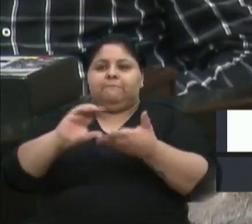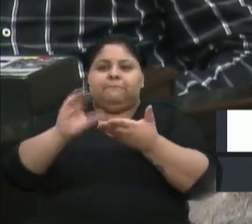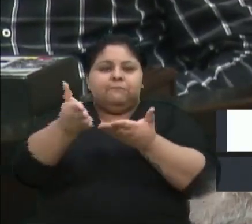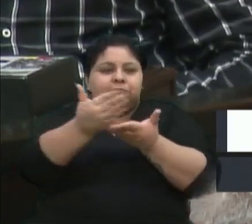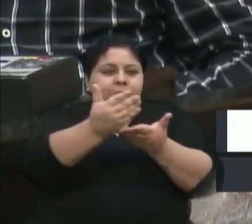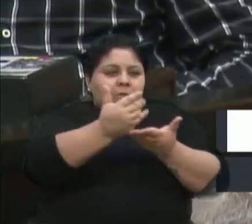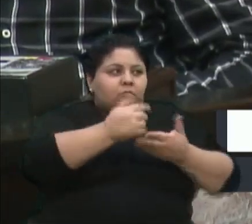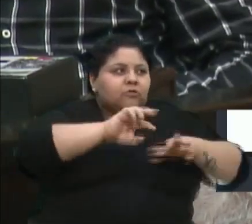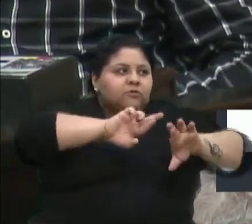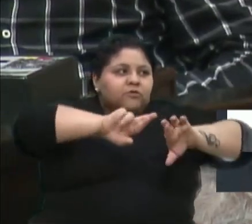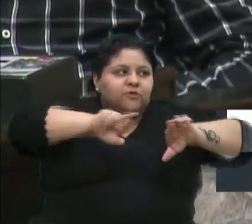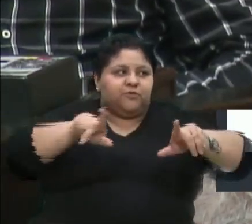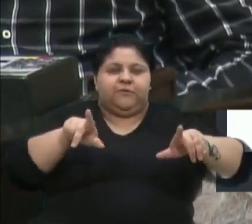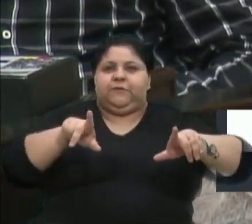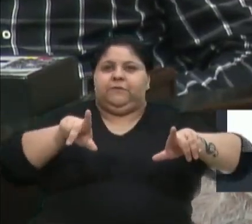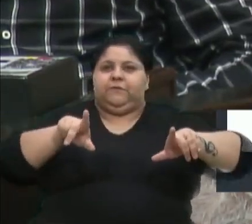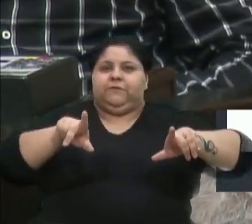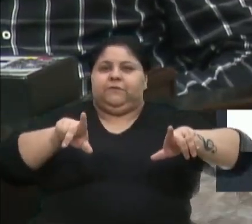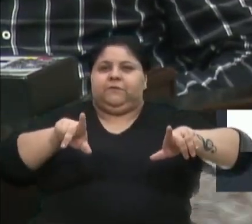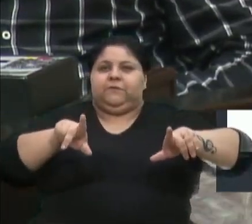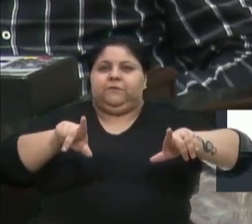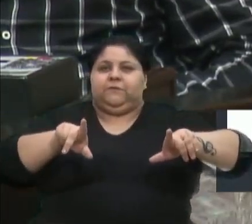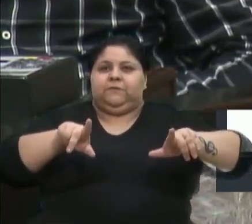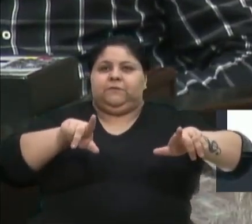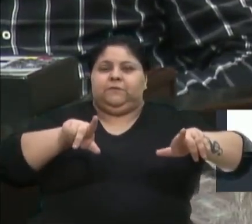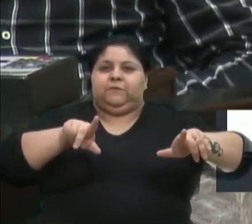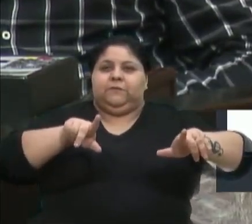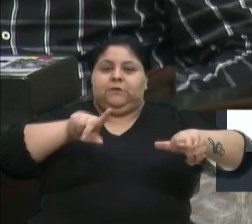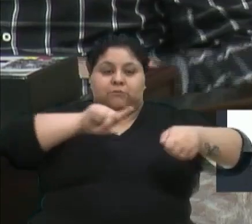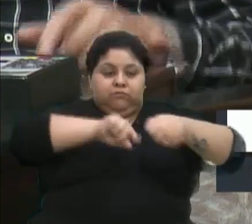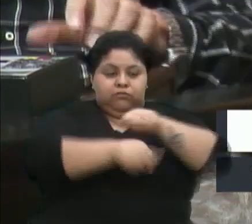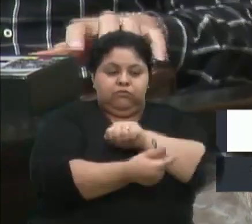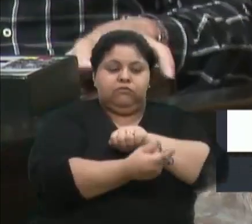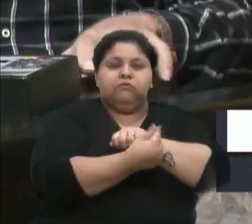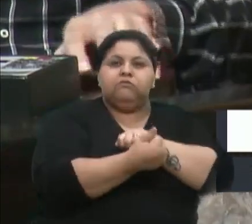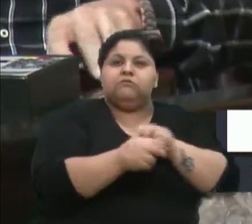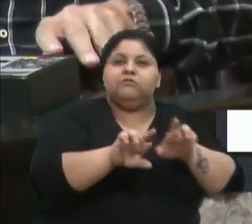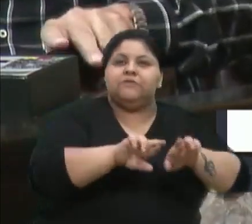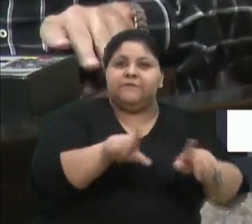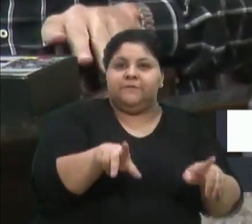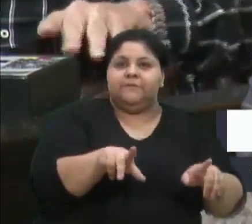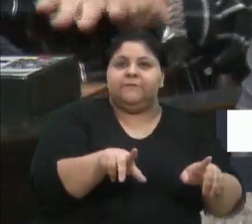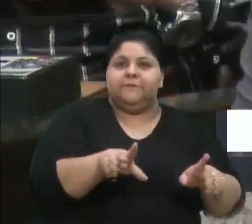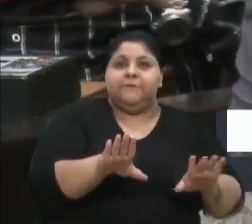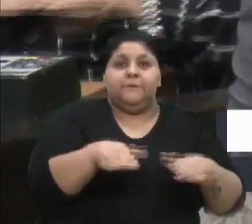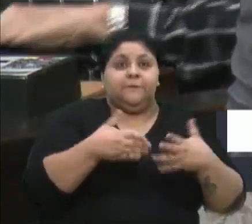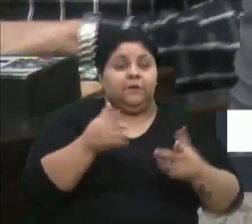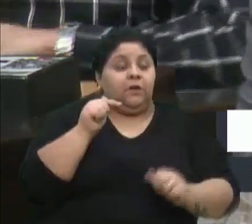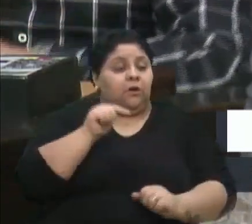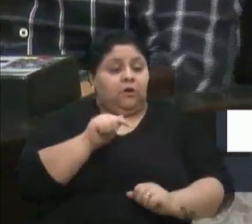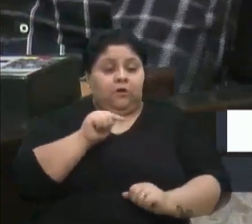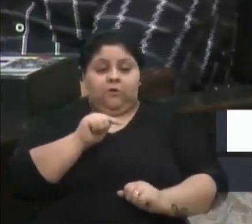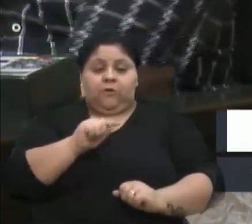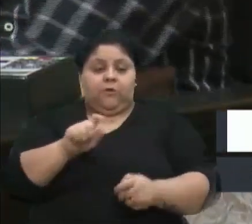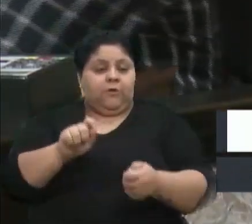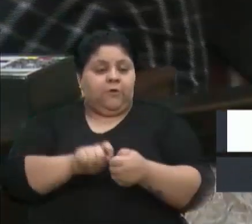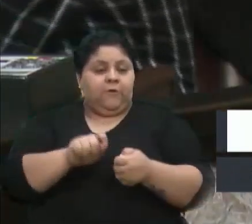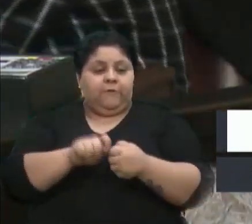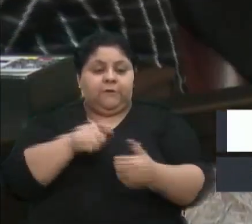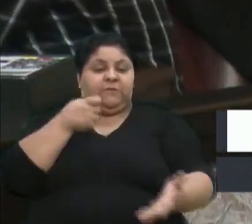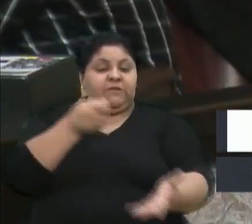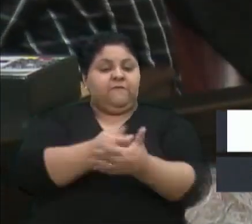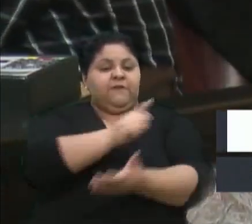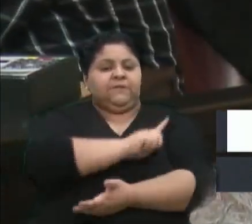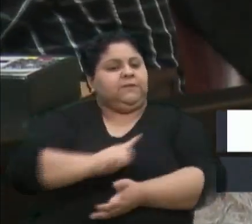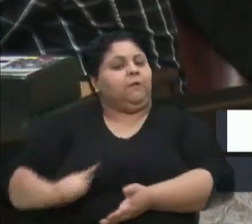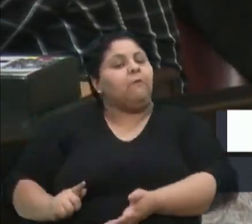diferentes de caixa diferente então aqui eu não tô fazendo uma defesa de governo eu